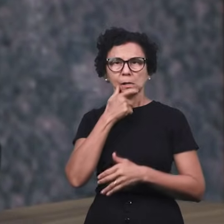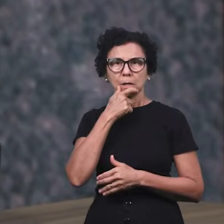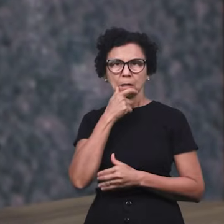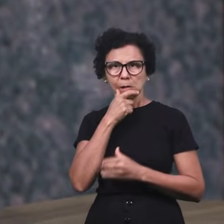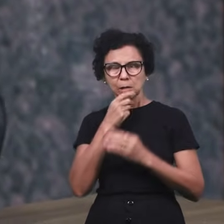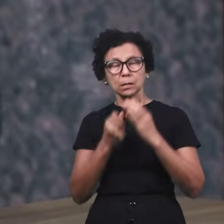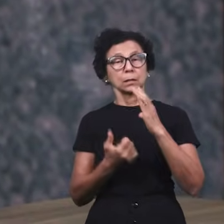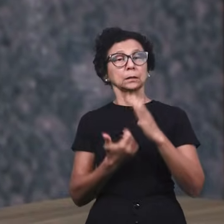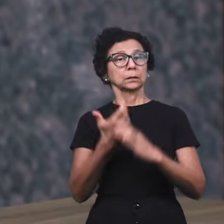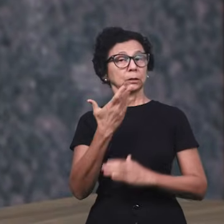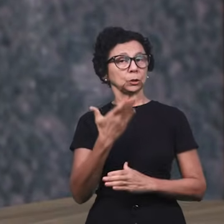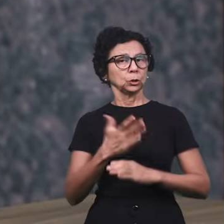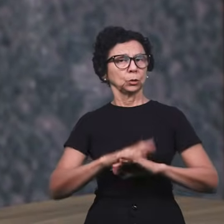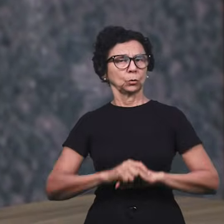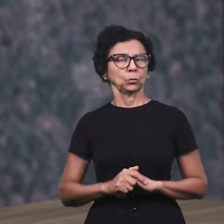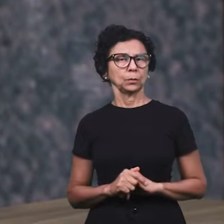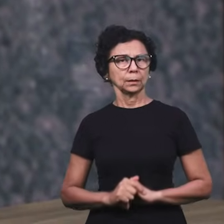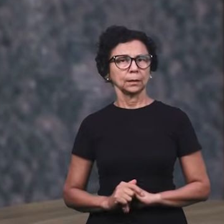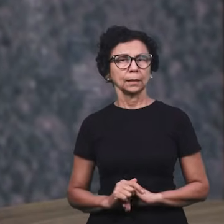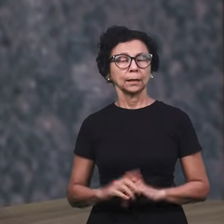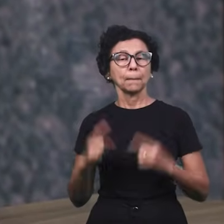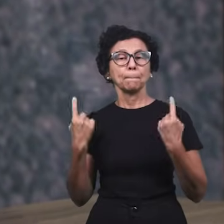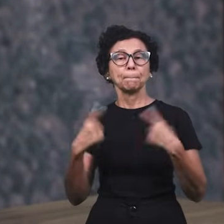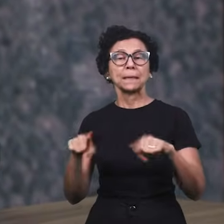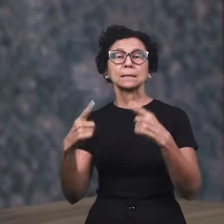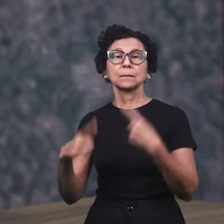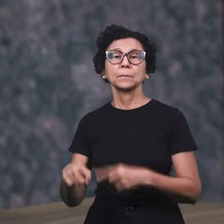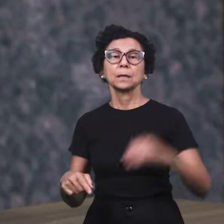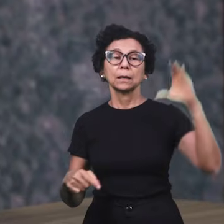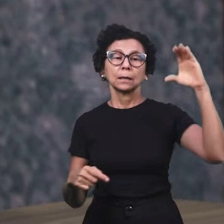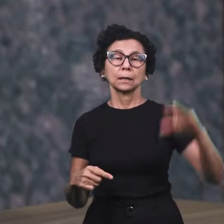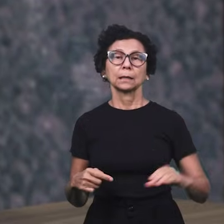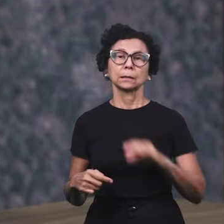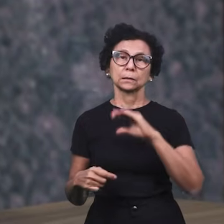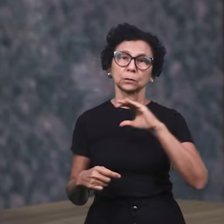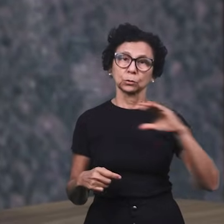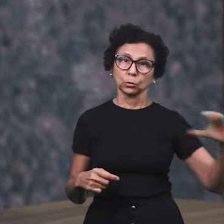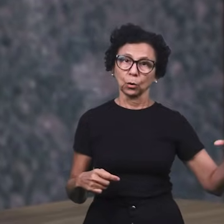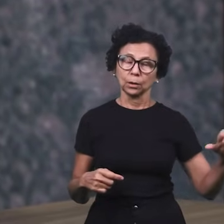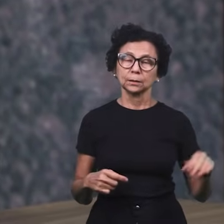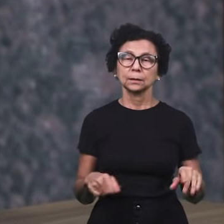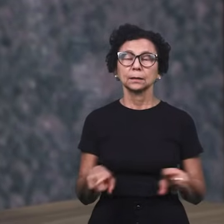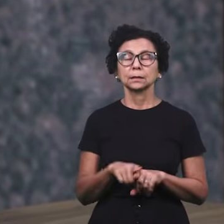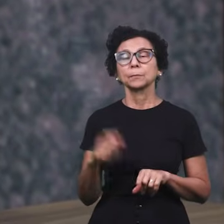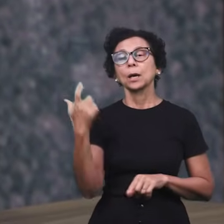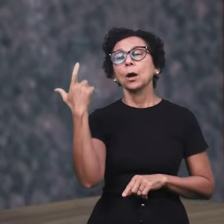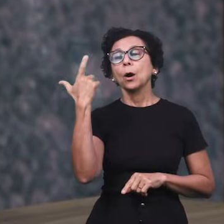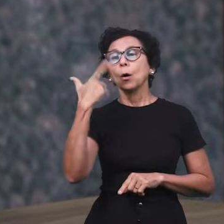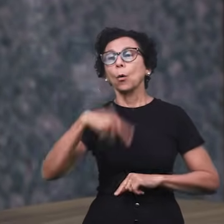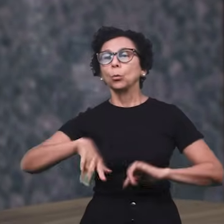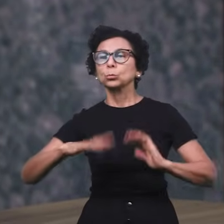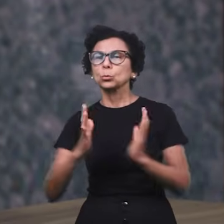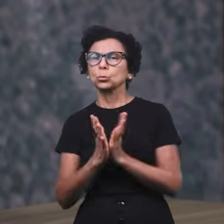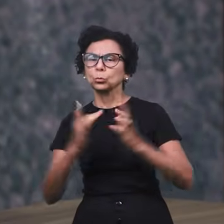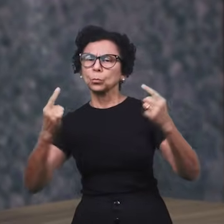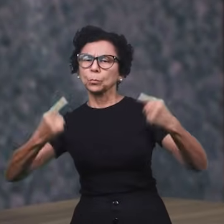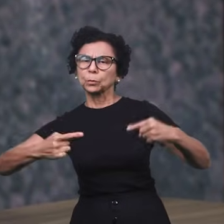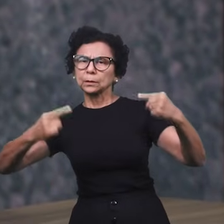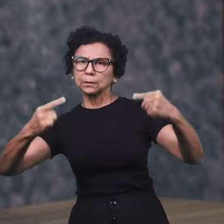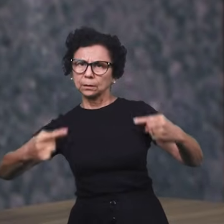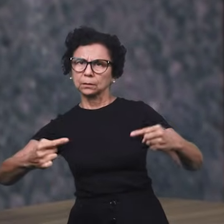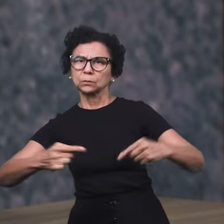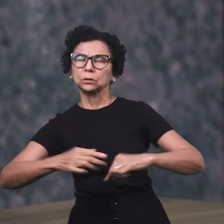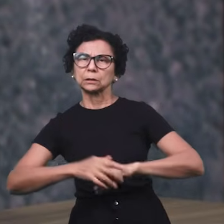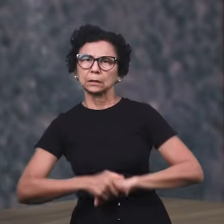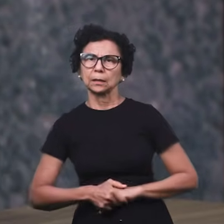igreja, ela perseguia não só os católicos, mas também outros grupos protestantes. O calvinismo ele é anterior